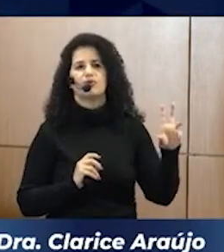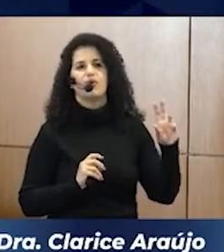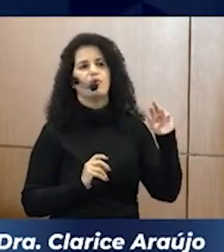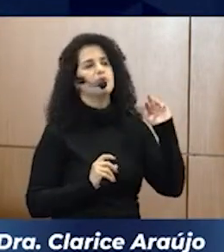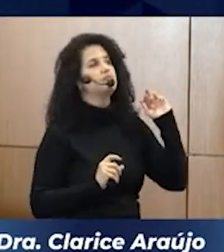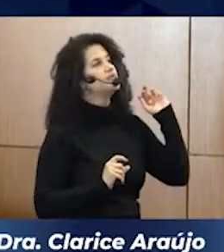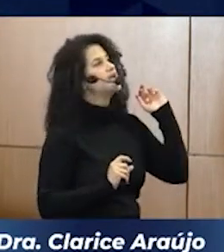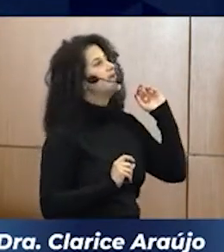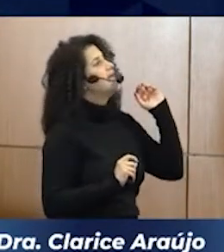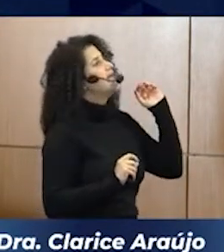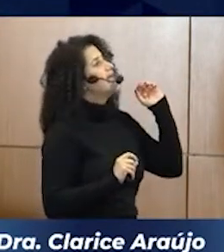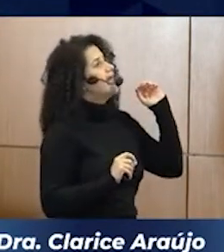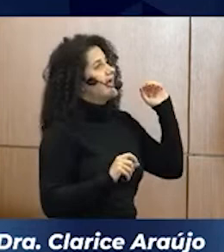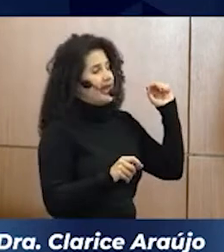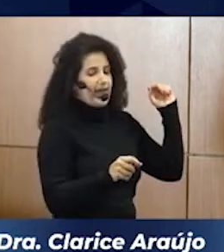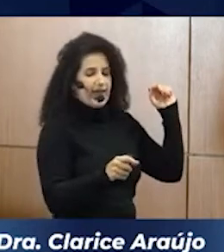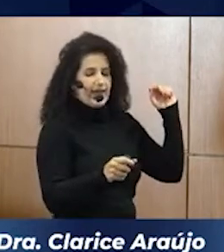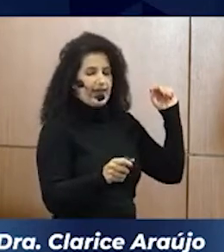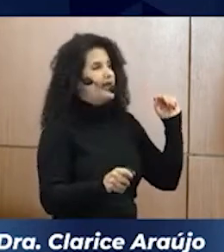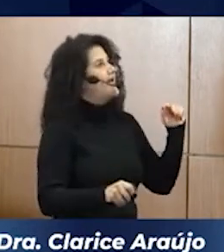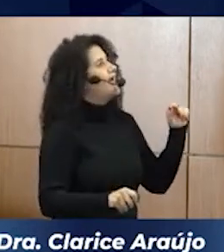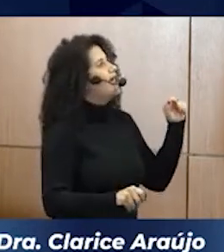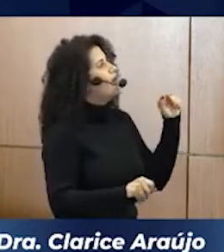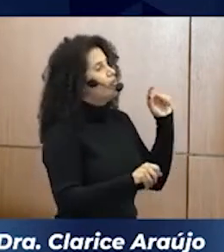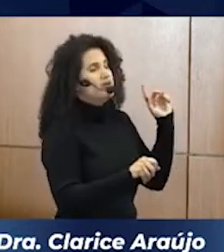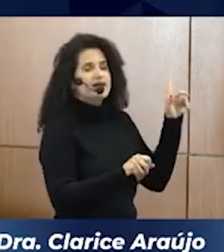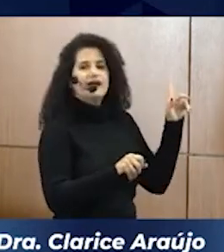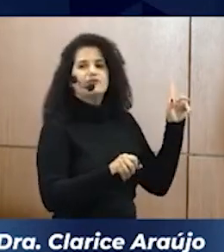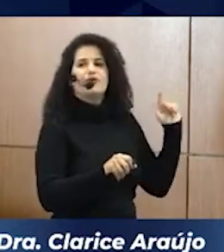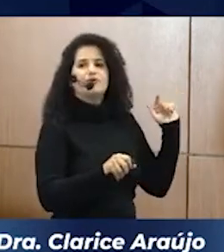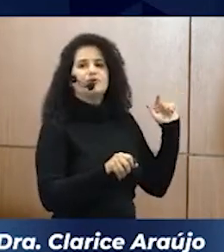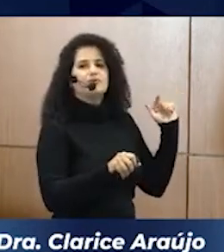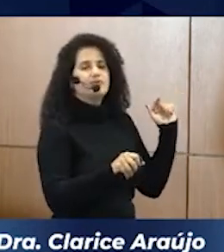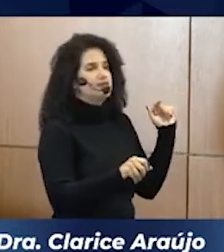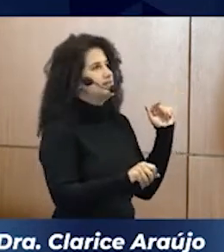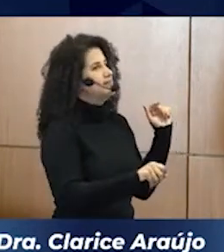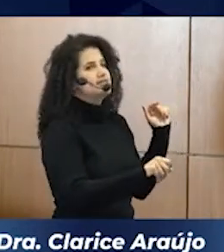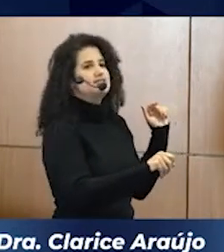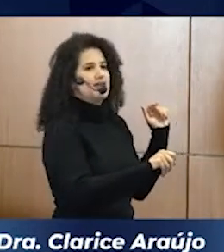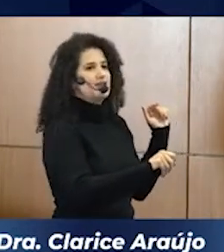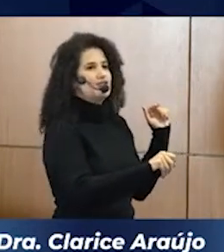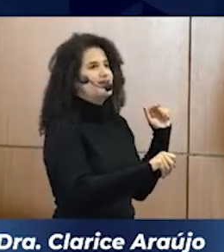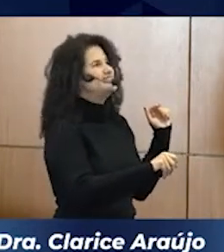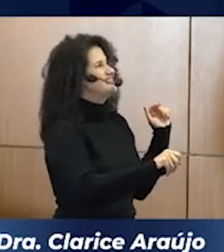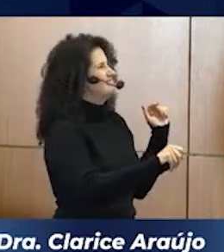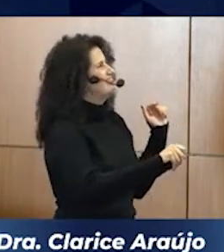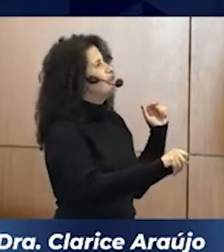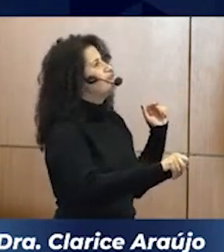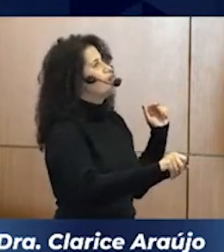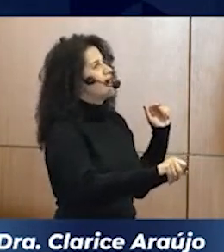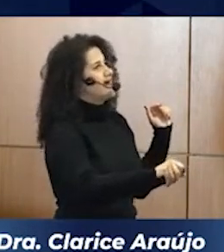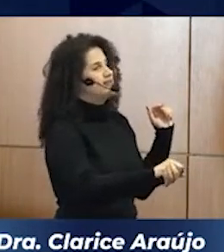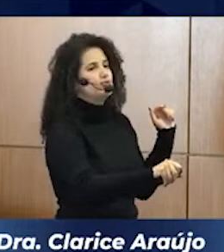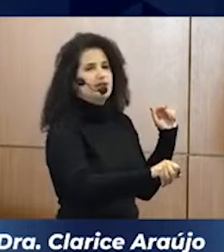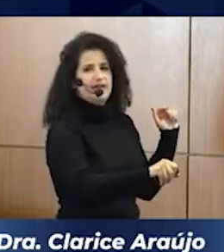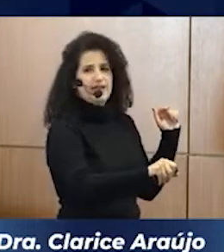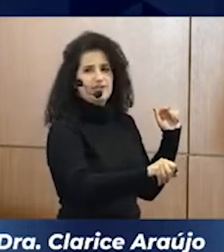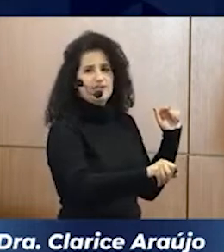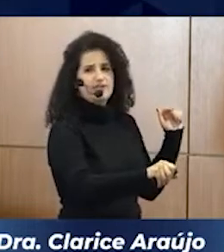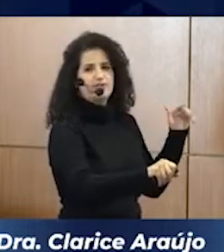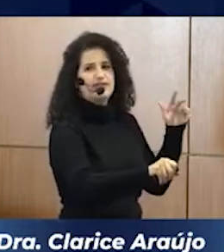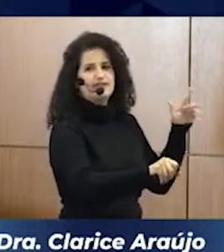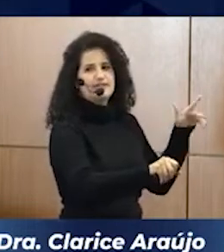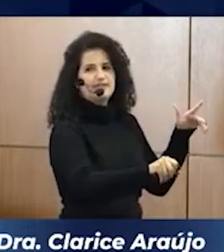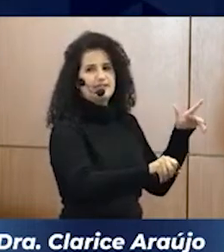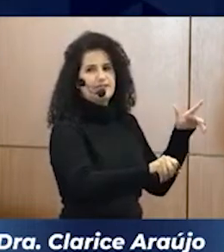função do corpo, é obrigatório que seja focada no